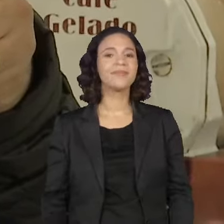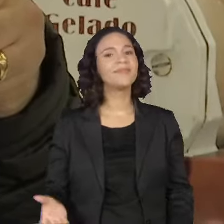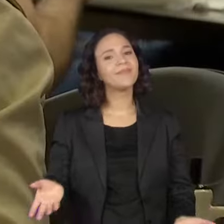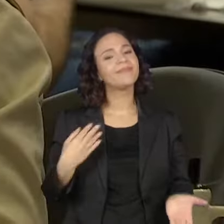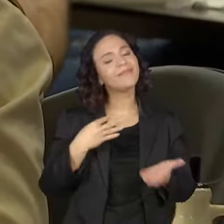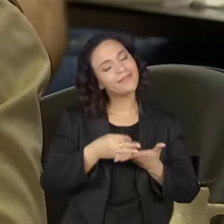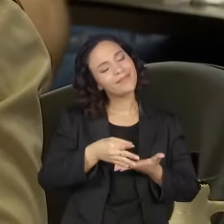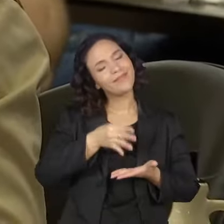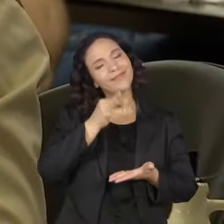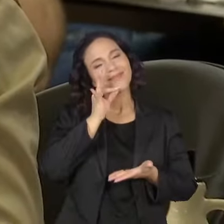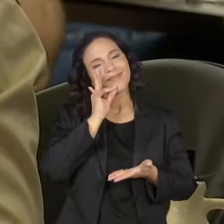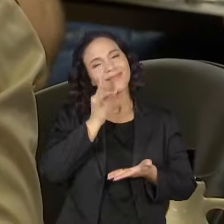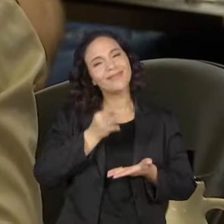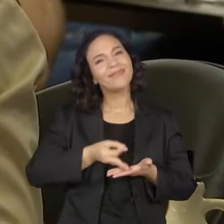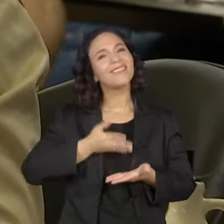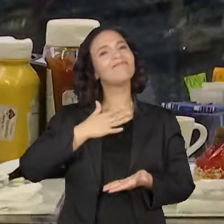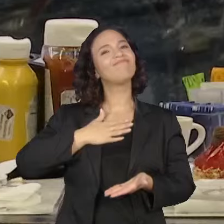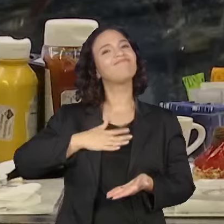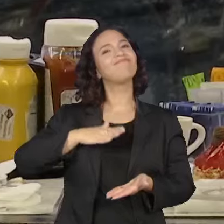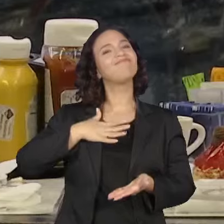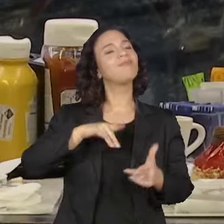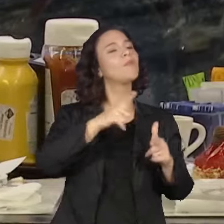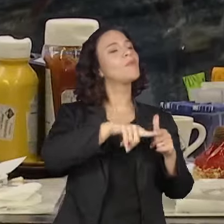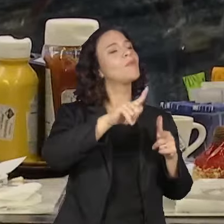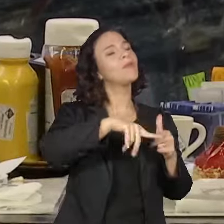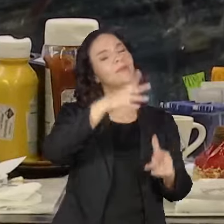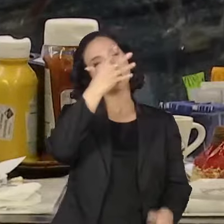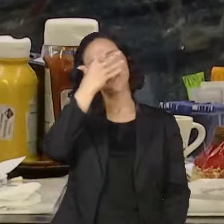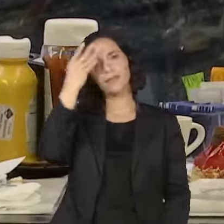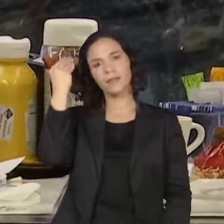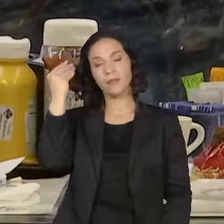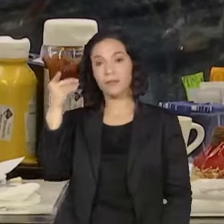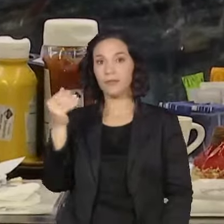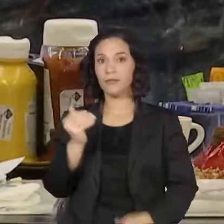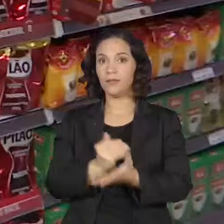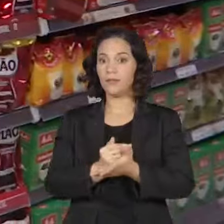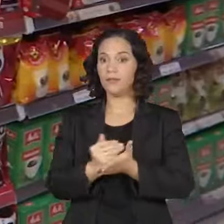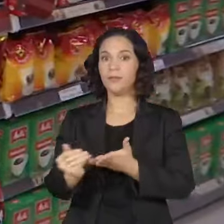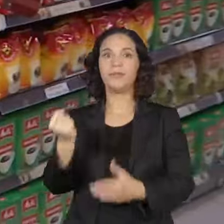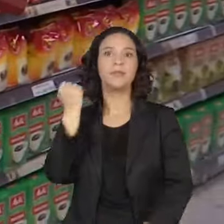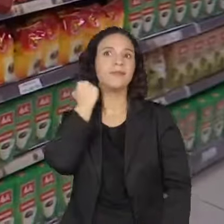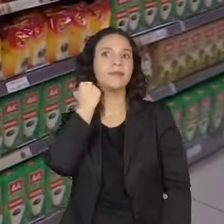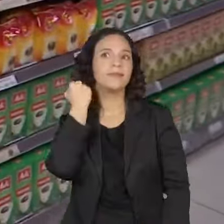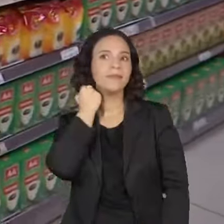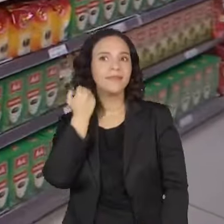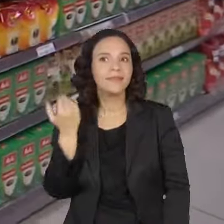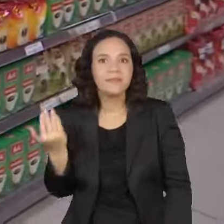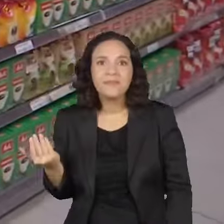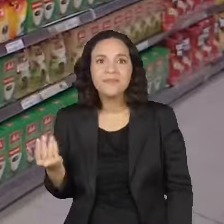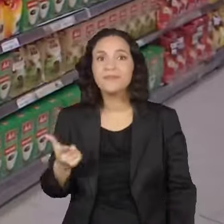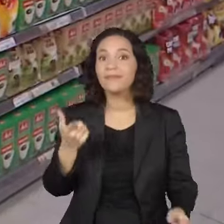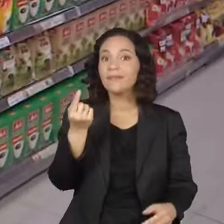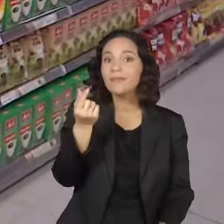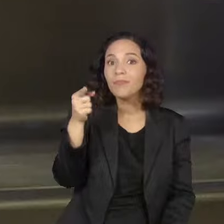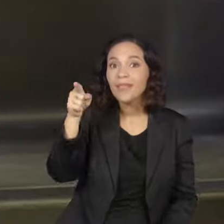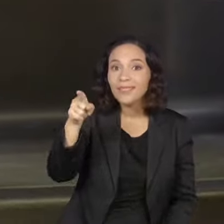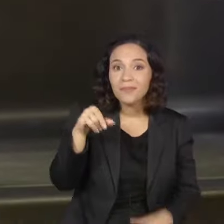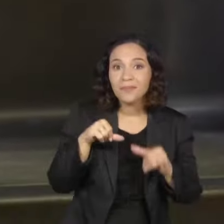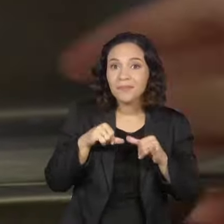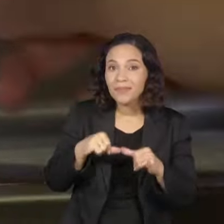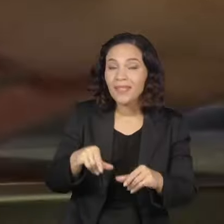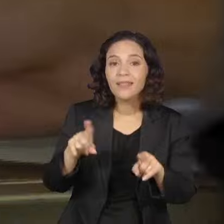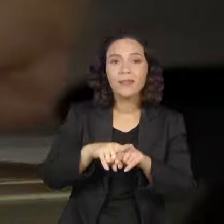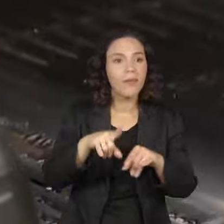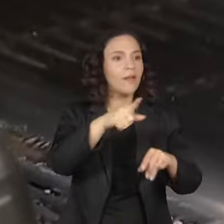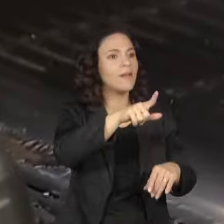um cafezinho para relaxar dos problemas começa a virar motivo de estresse. O preço do produto nos supermercados e